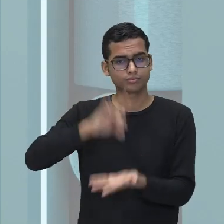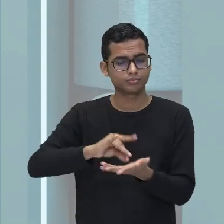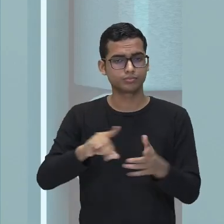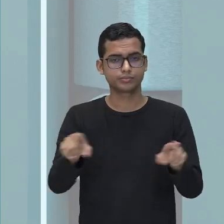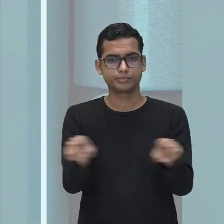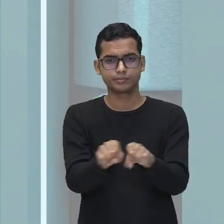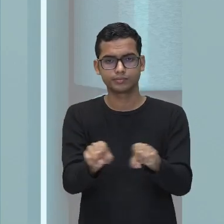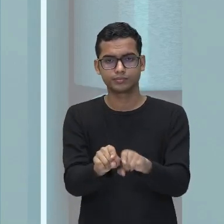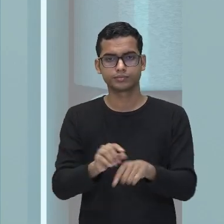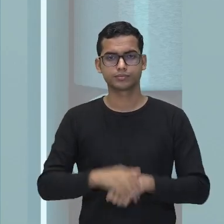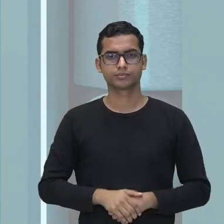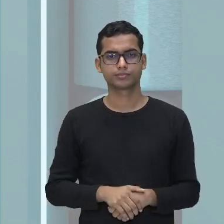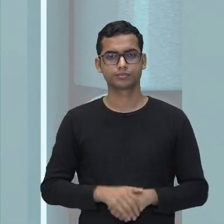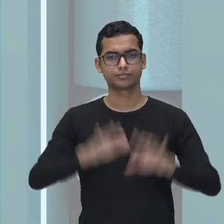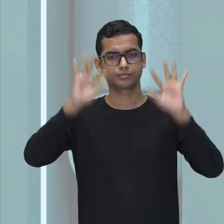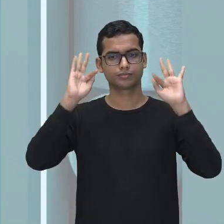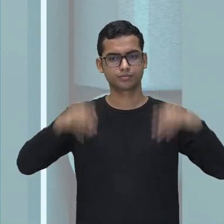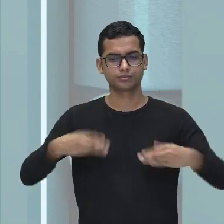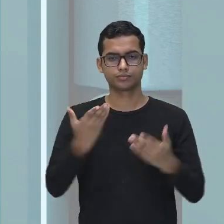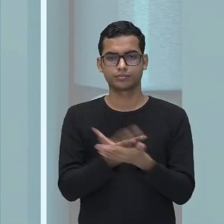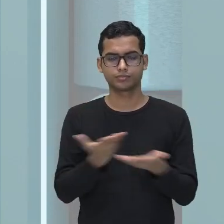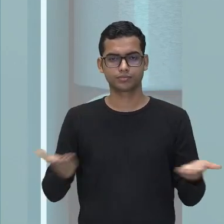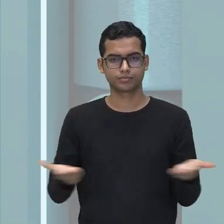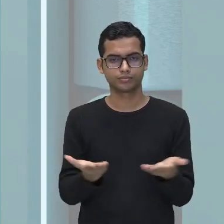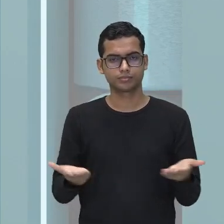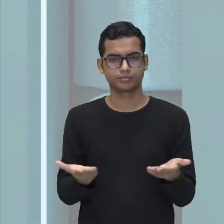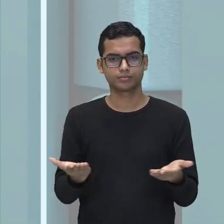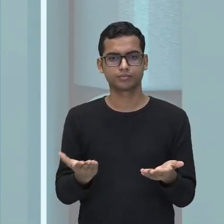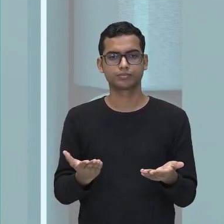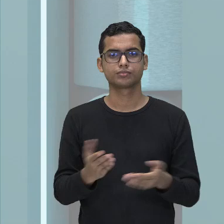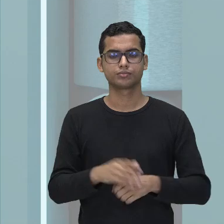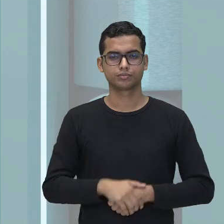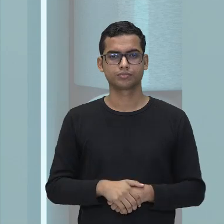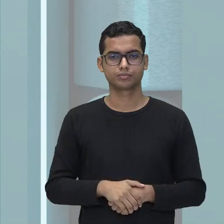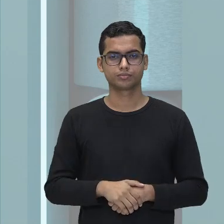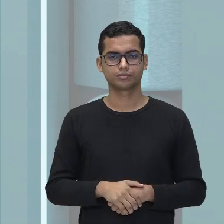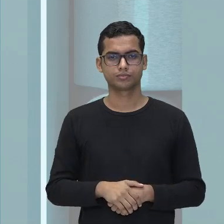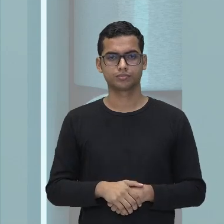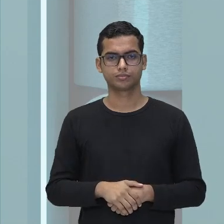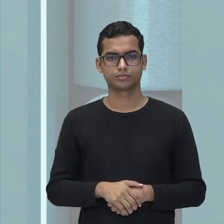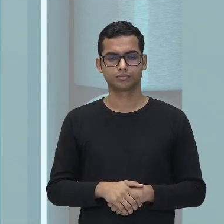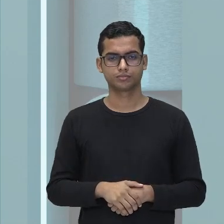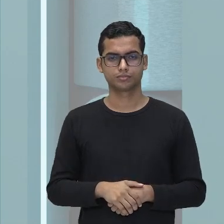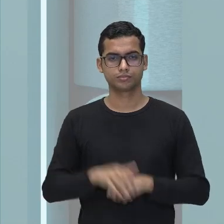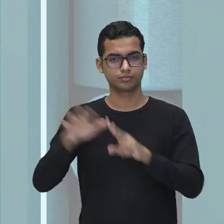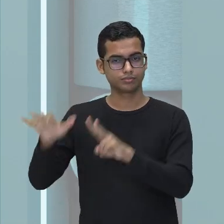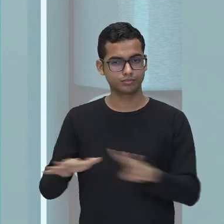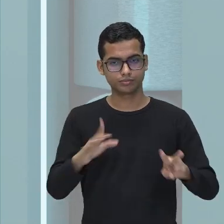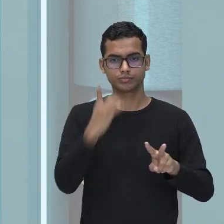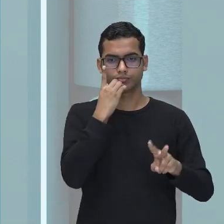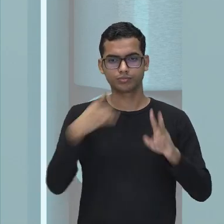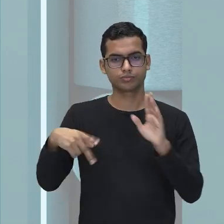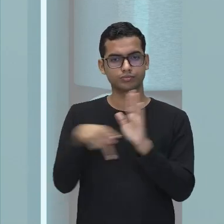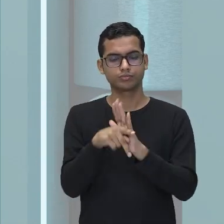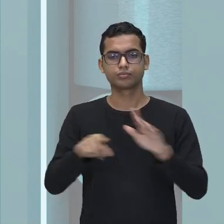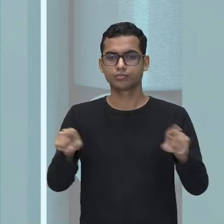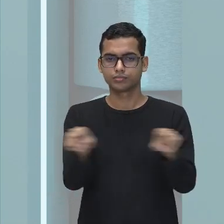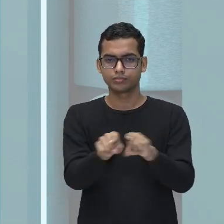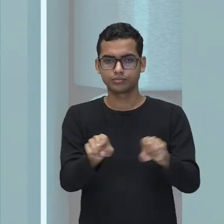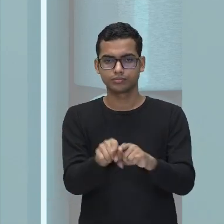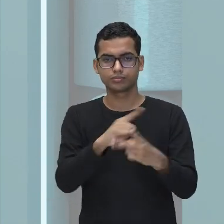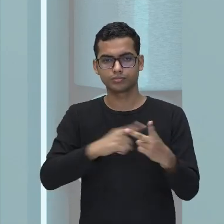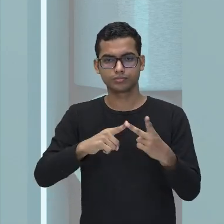certo e aqui damos por finalizado esses dois assuntos sobre os dias de semana e